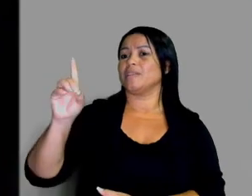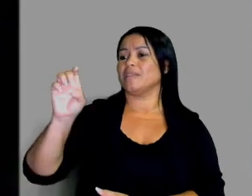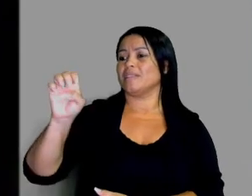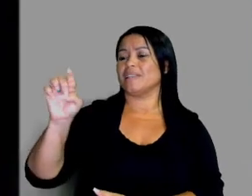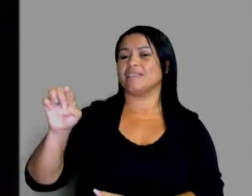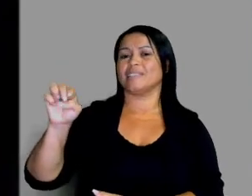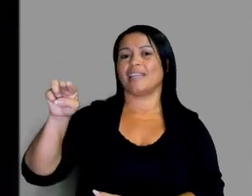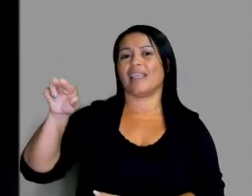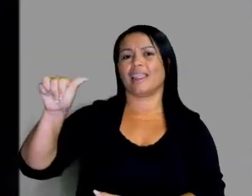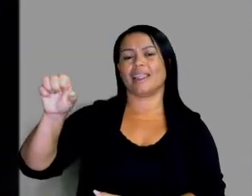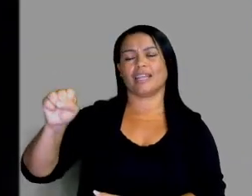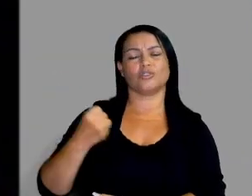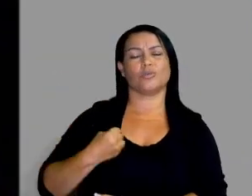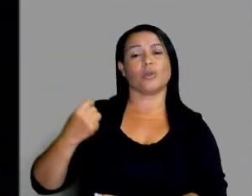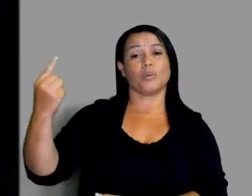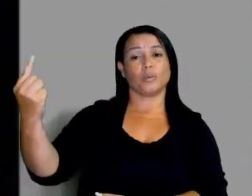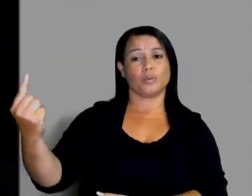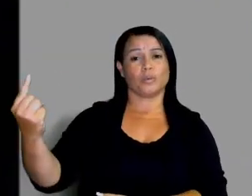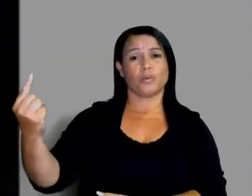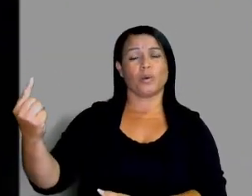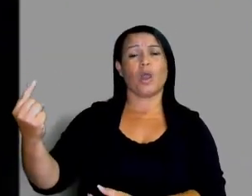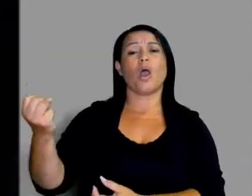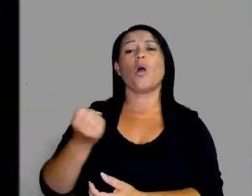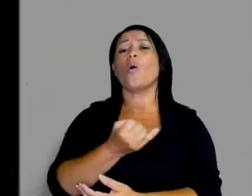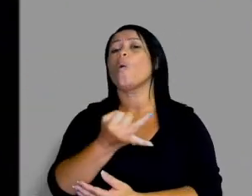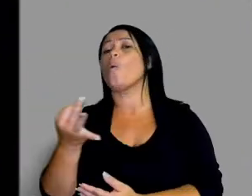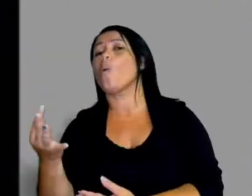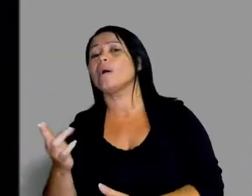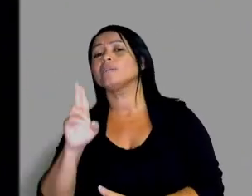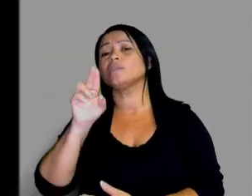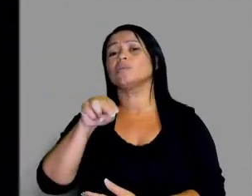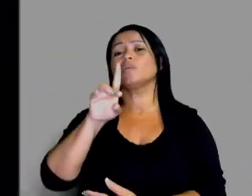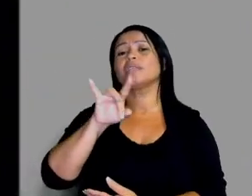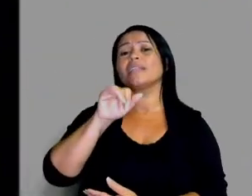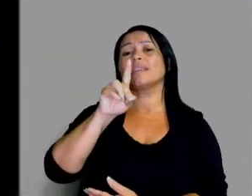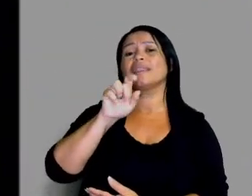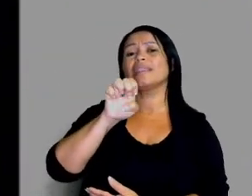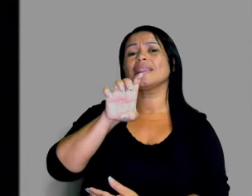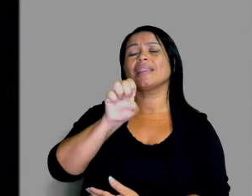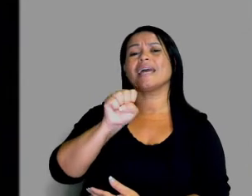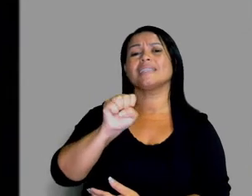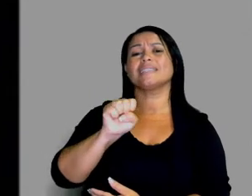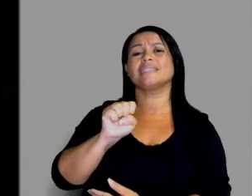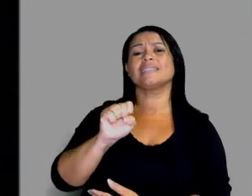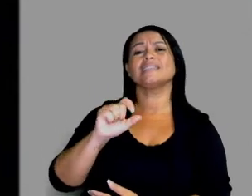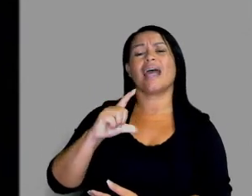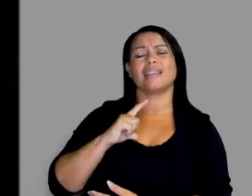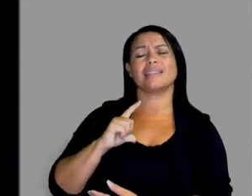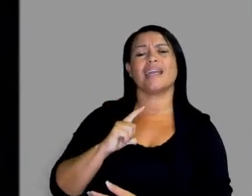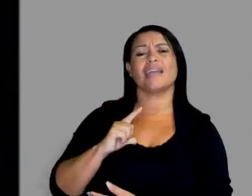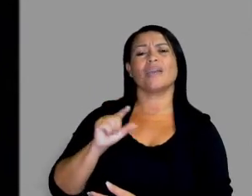Ok? Então, quantas unidades vale o algarismo?